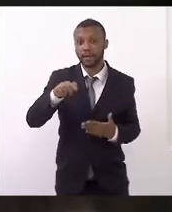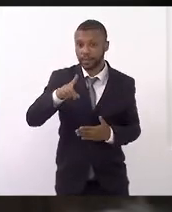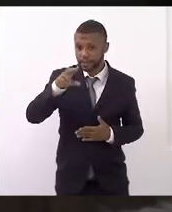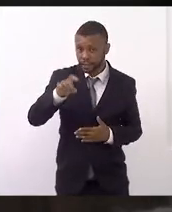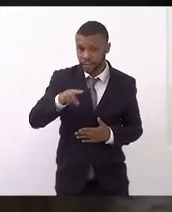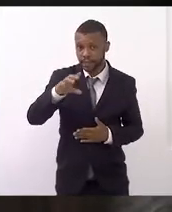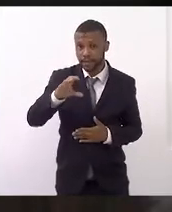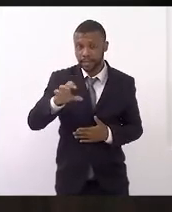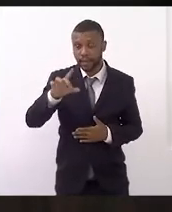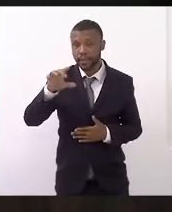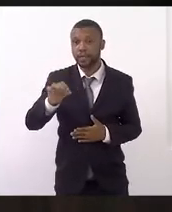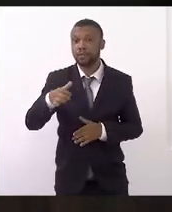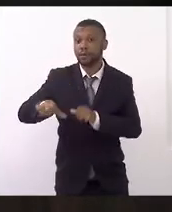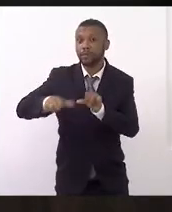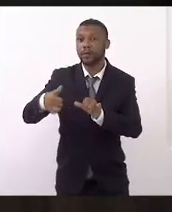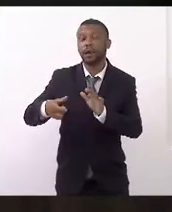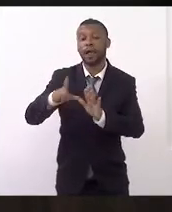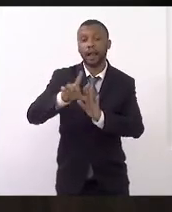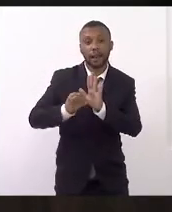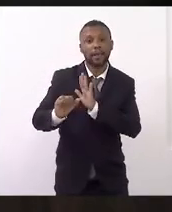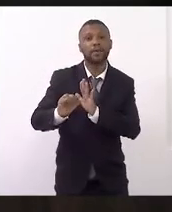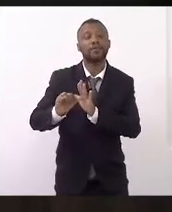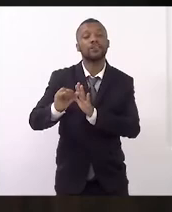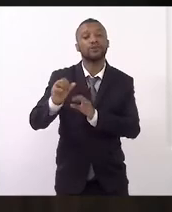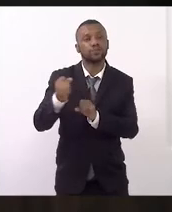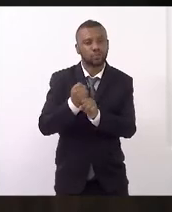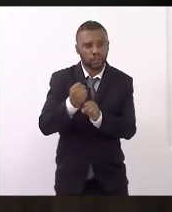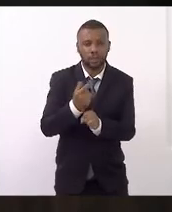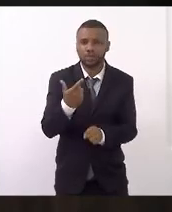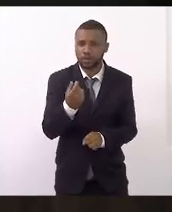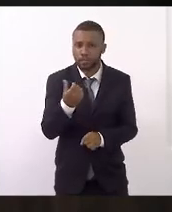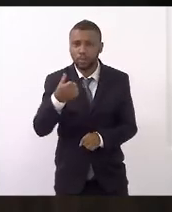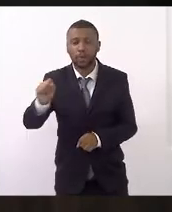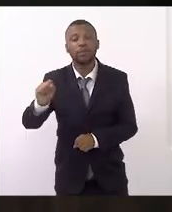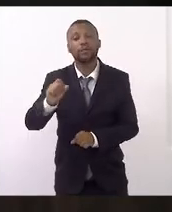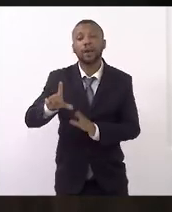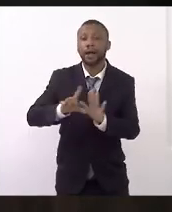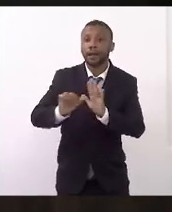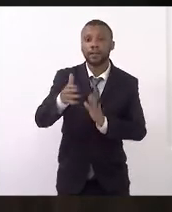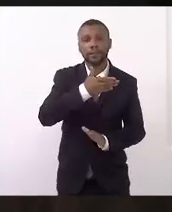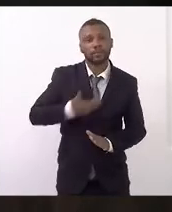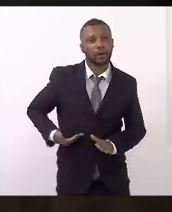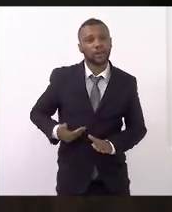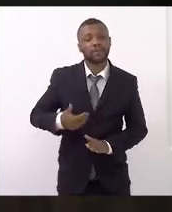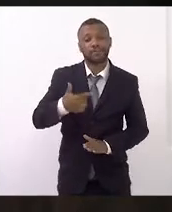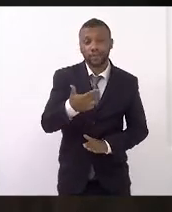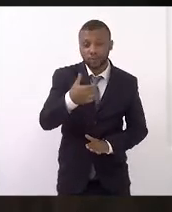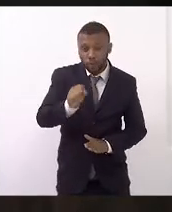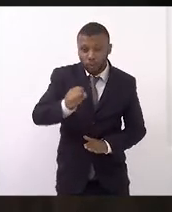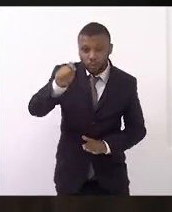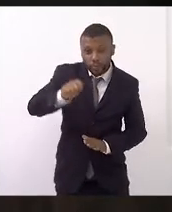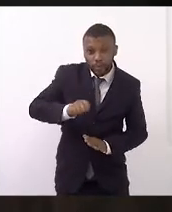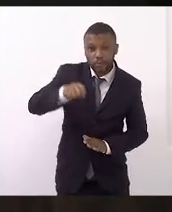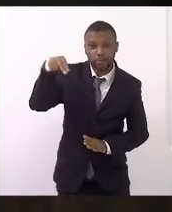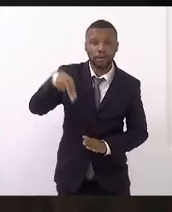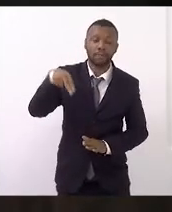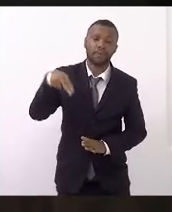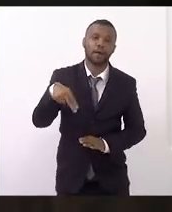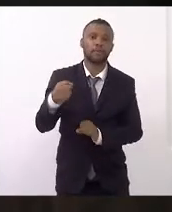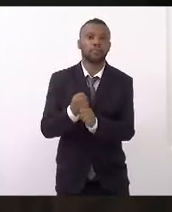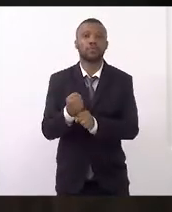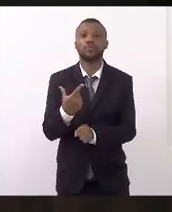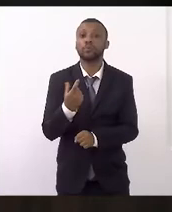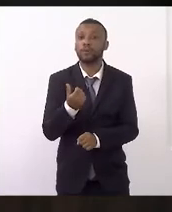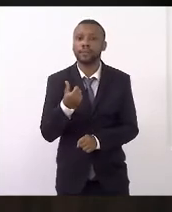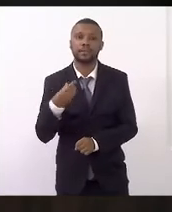a lei estadual 5.355 de 23 de dezembro de 2008 e a lei estadual 6.601 de 28 de novembro de